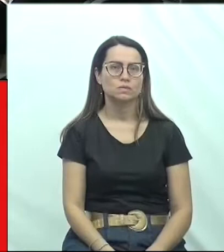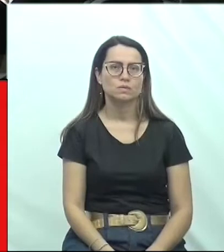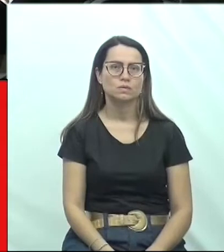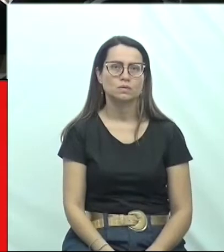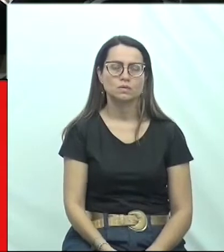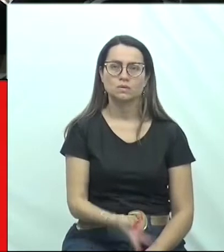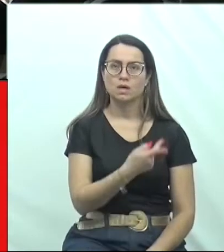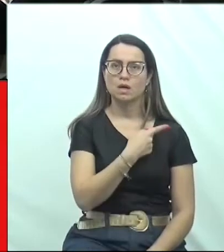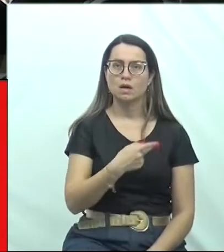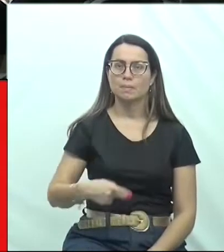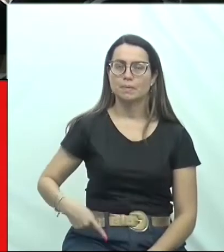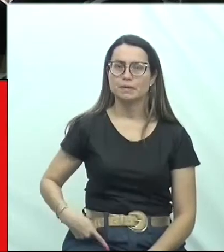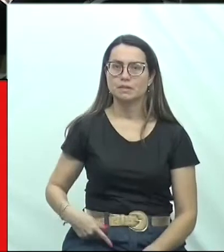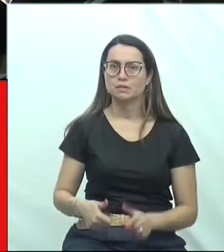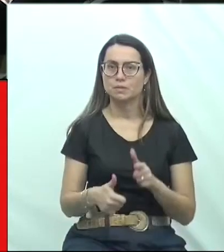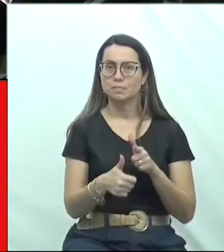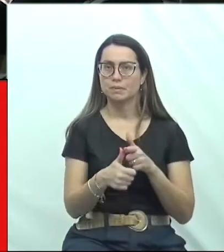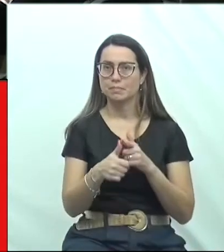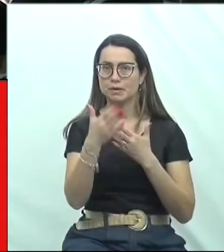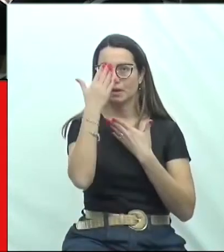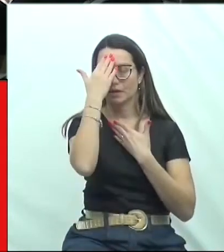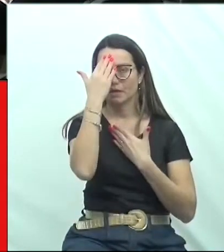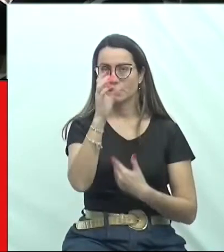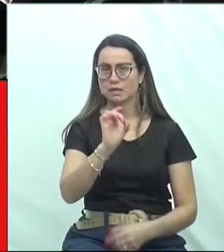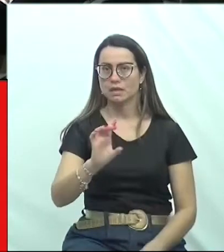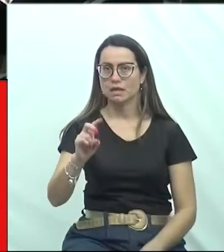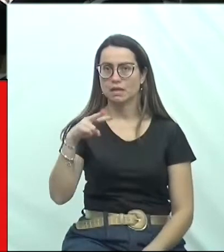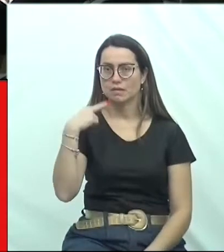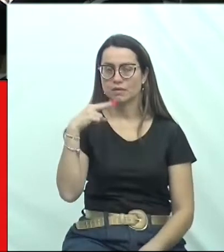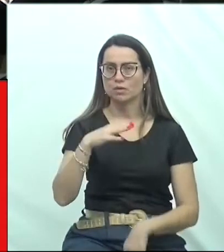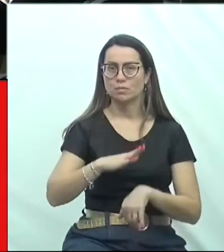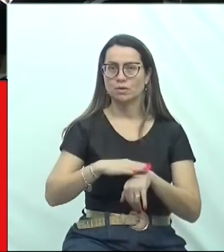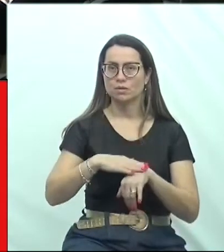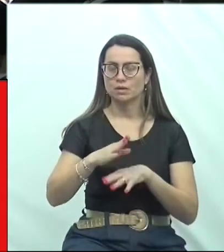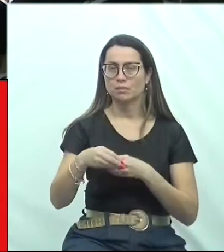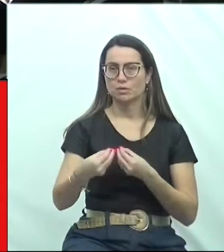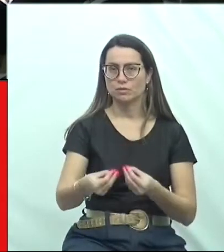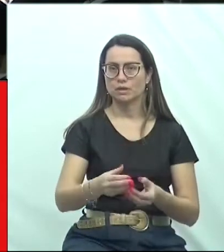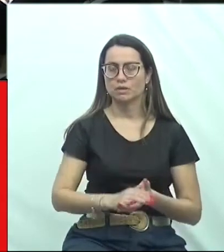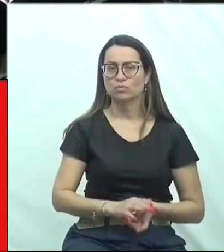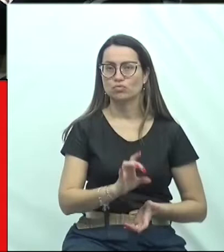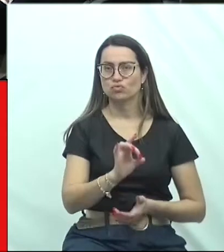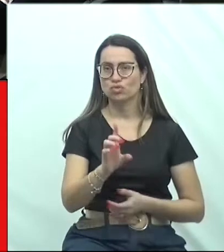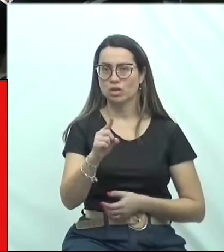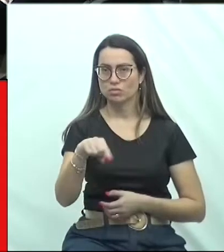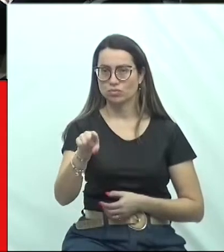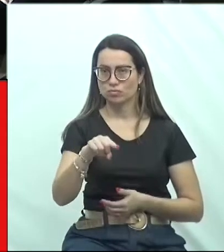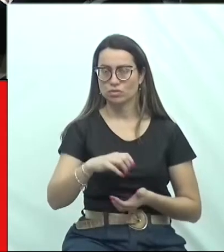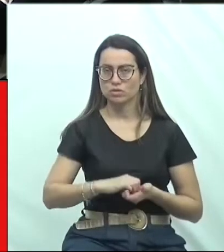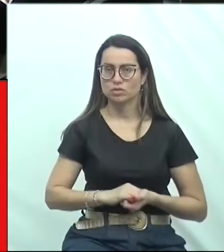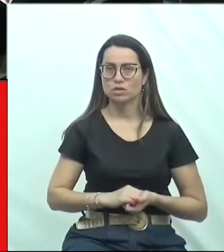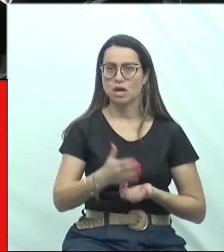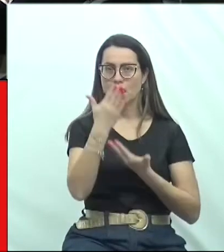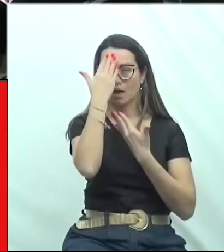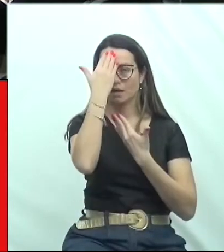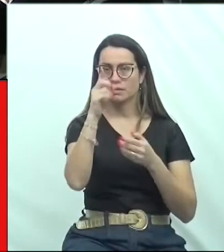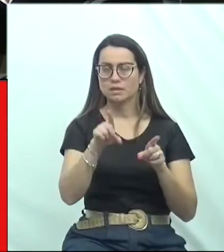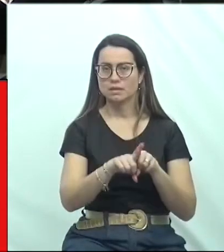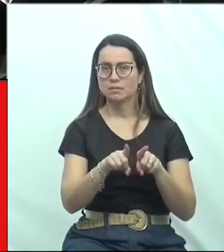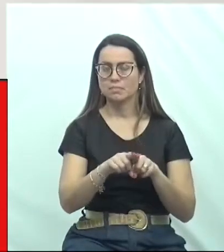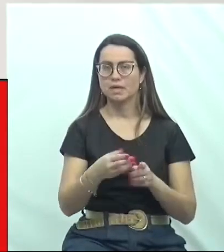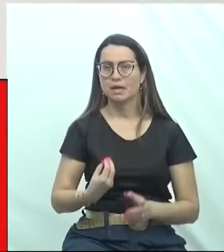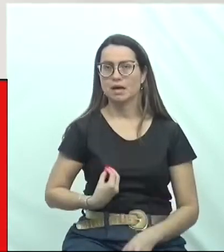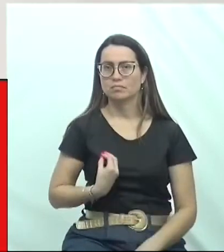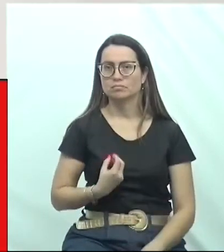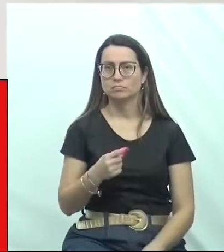Senhora Presidente, primeiro agradecer aos vereadores pelo tempo cedido de cada um dos senhores, agradecer também a presença de